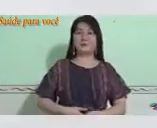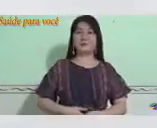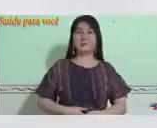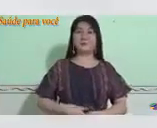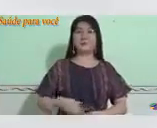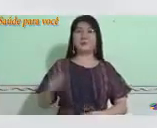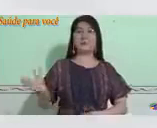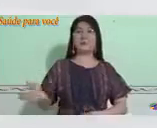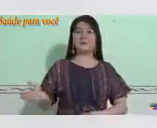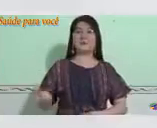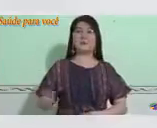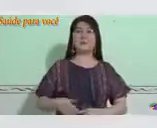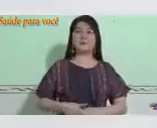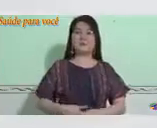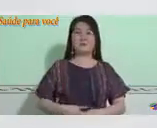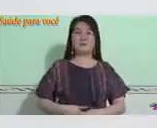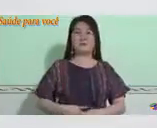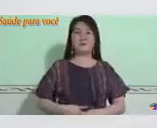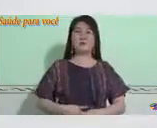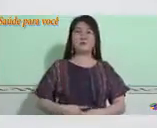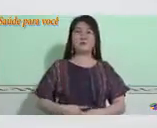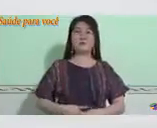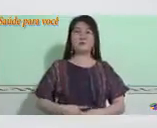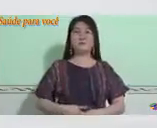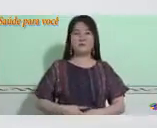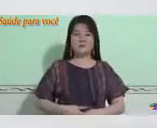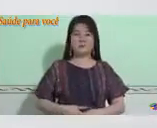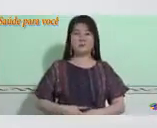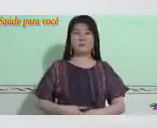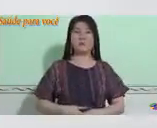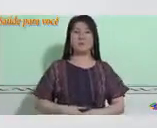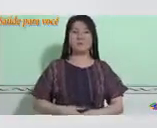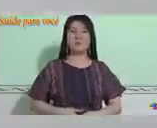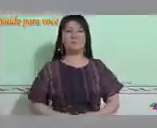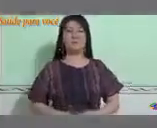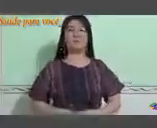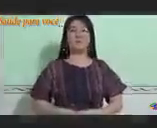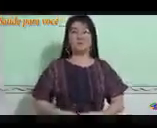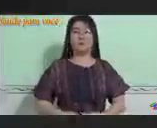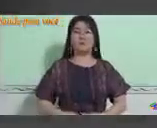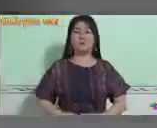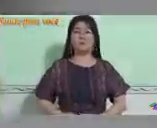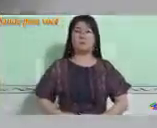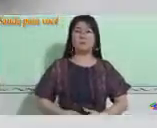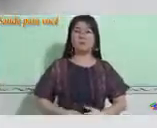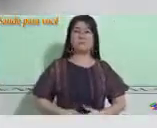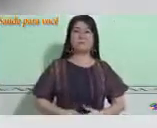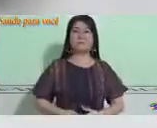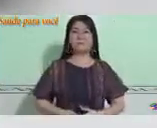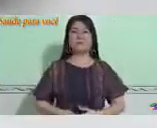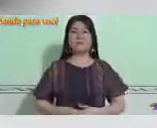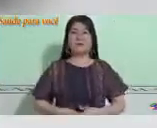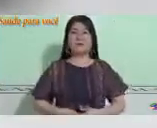450 MAMNTAC cedilha ATIO 14 a 50 anos parêntese fechado 550 as doses recomendadas